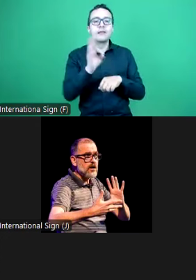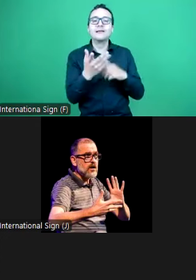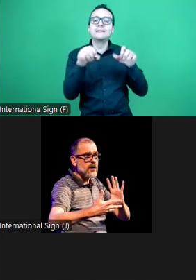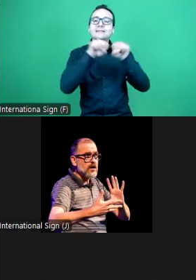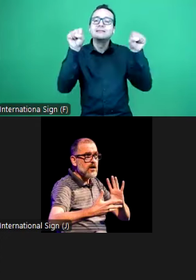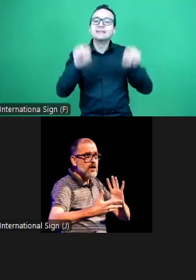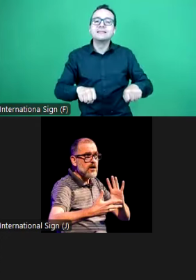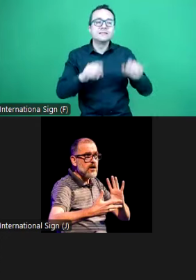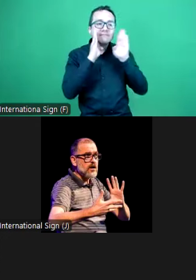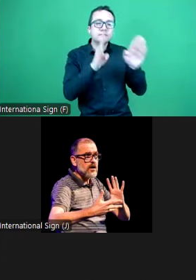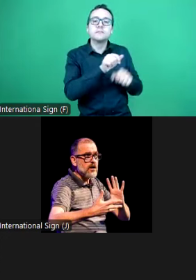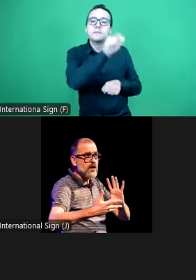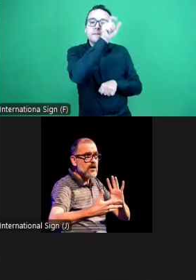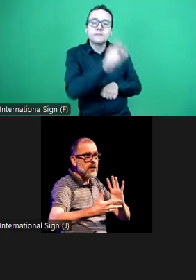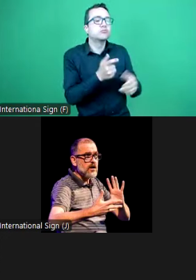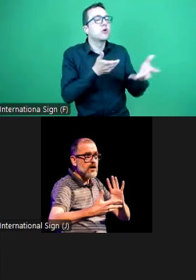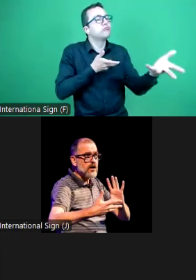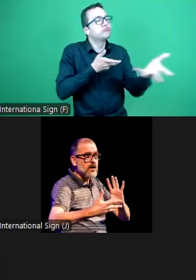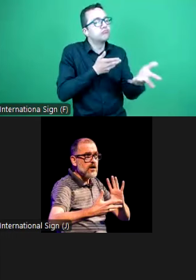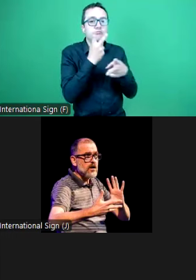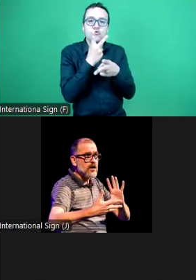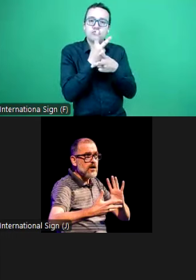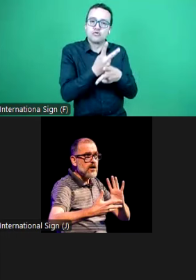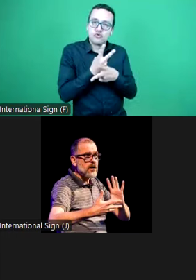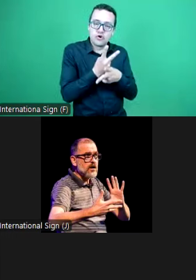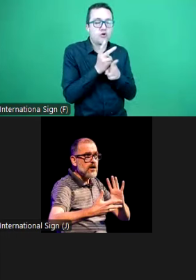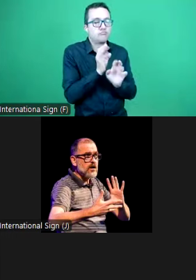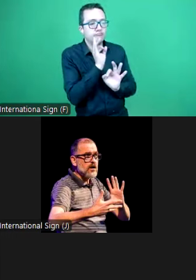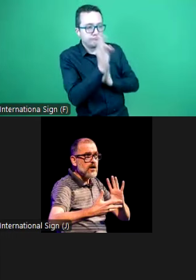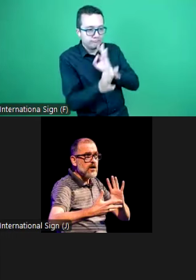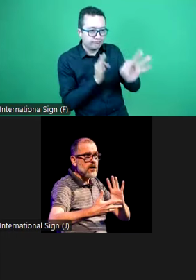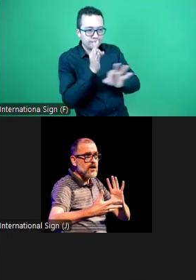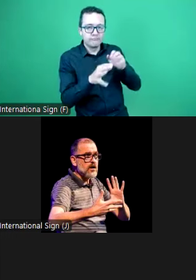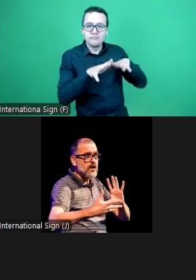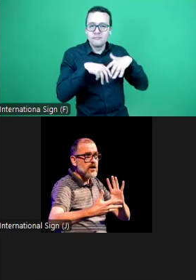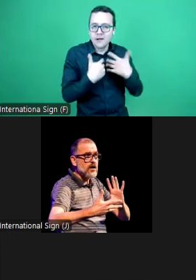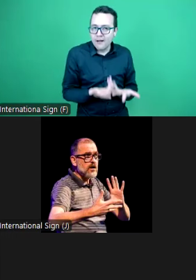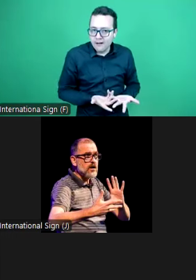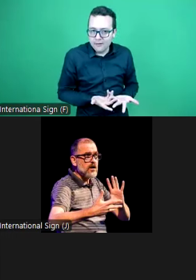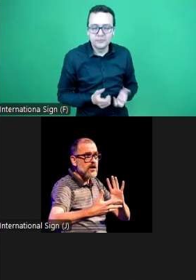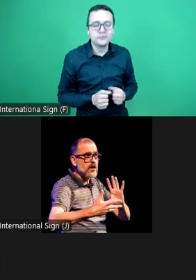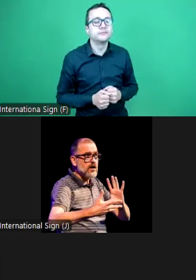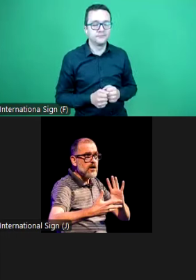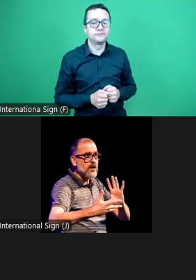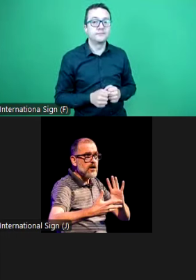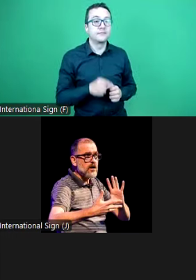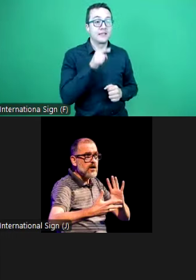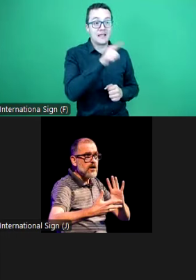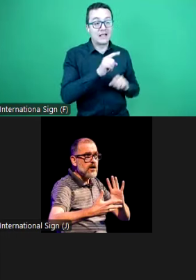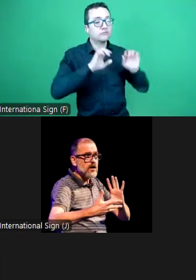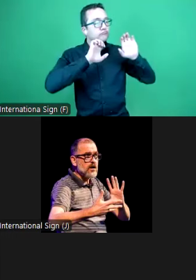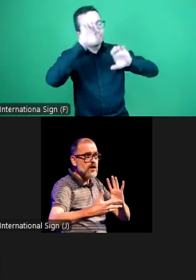de cuidado, seja para o diagnóstico de câncer, seja para a avaliação de uma doença complexa, como a insuficiência cardíaca congestiva, por exemplo, ou uma